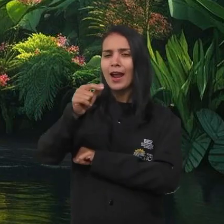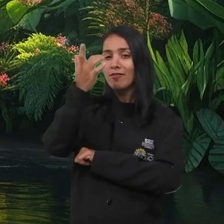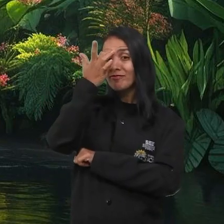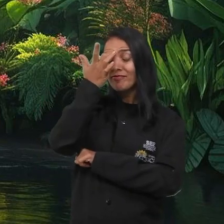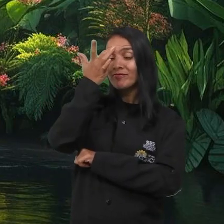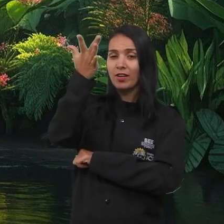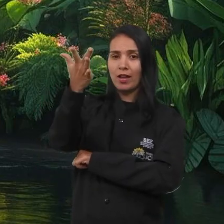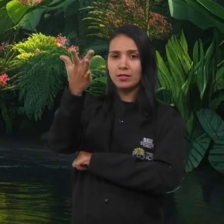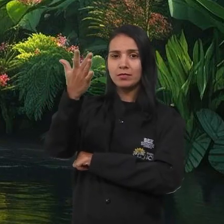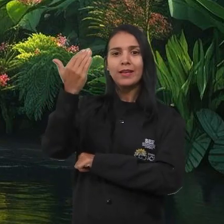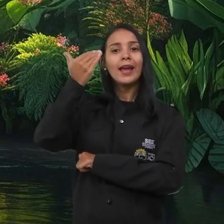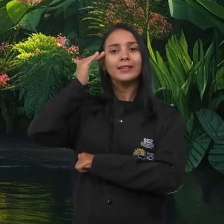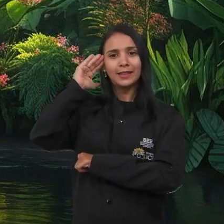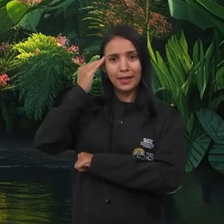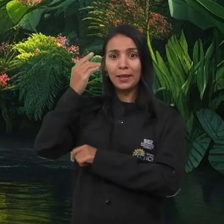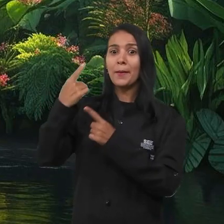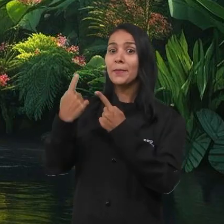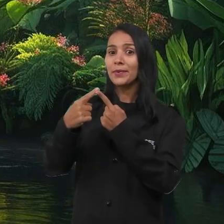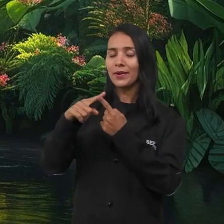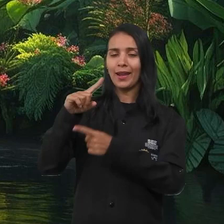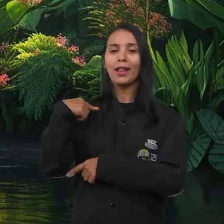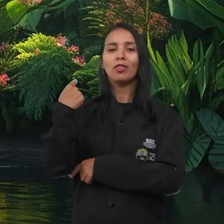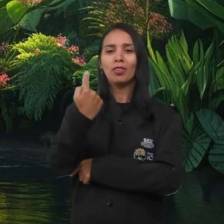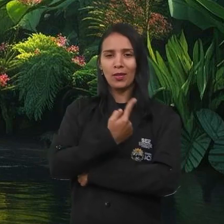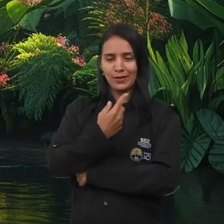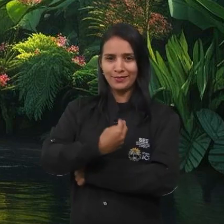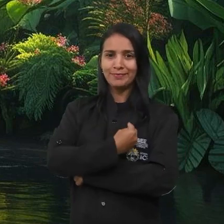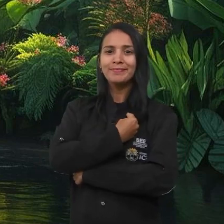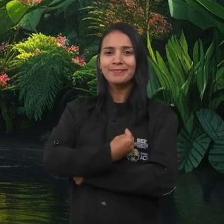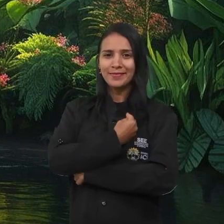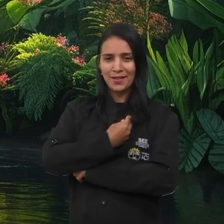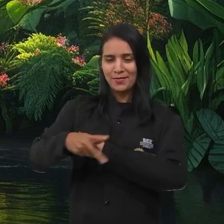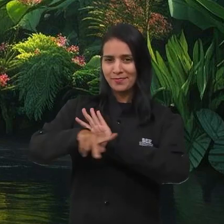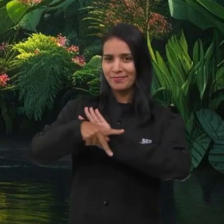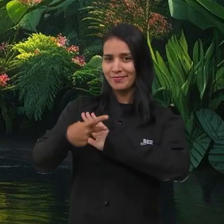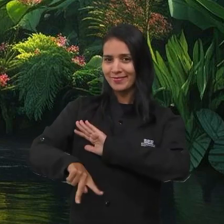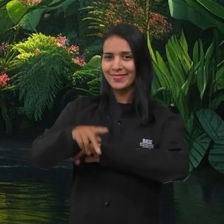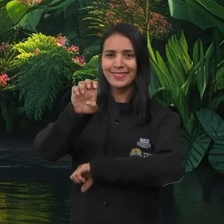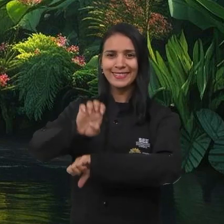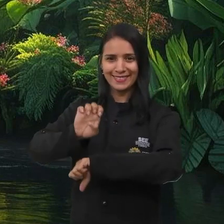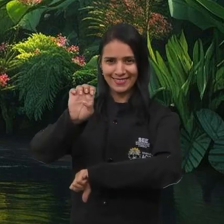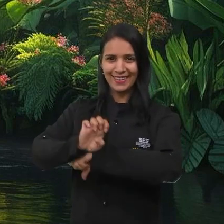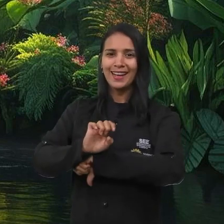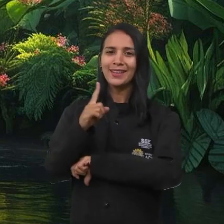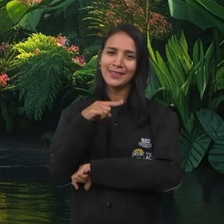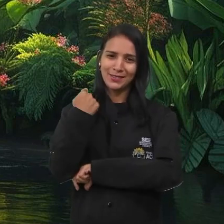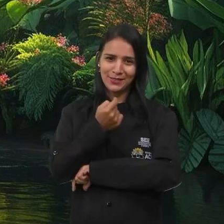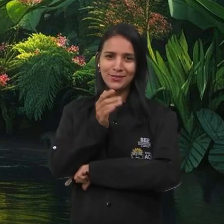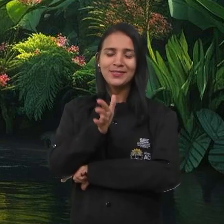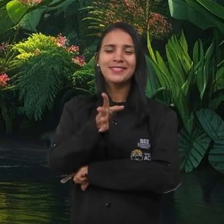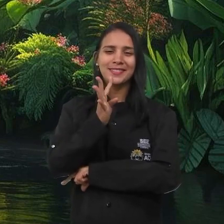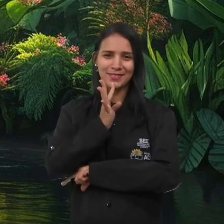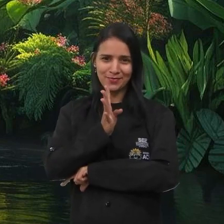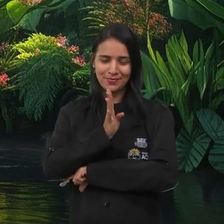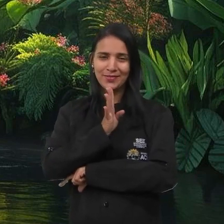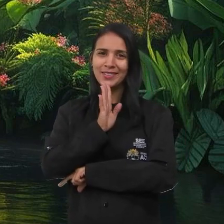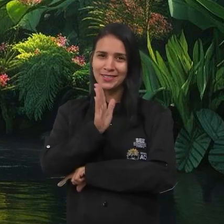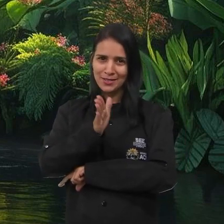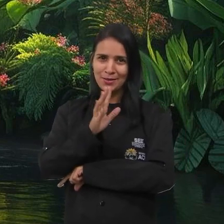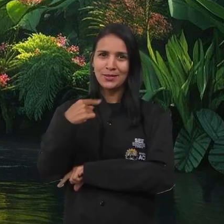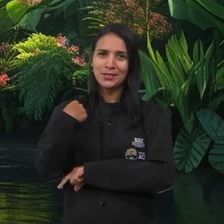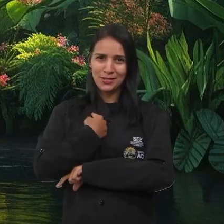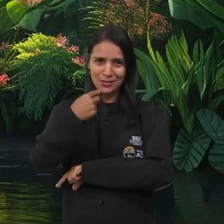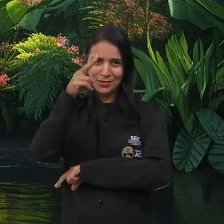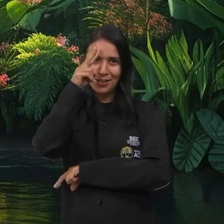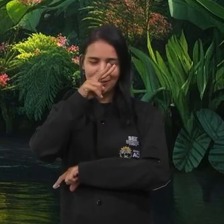gente compreender porque nós pertencemos a esse estado, então a gente conhece um pouquinho daquilo